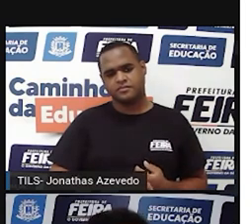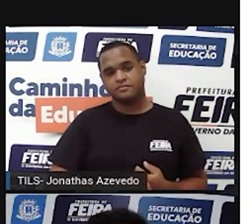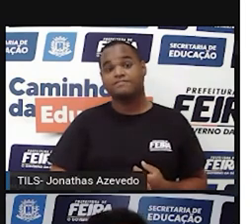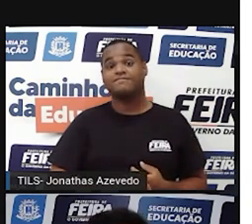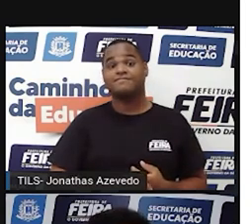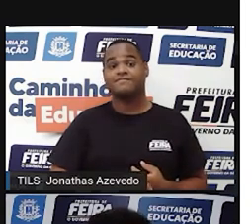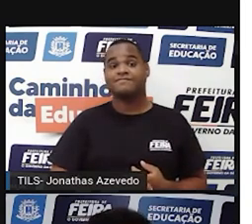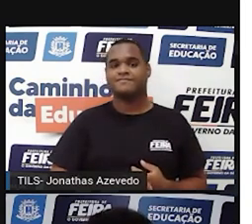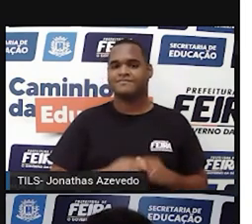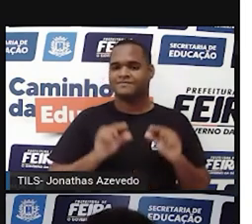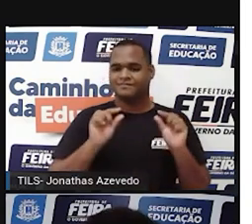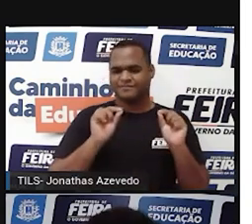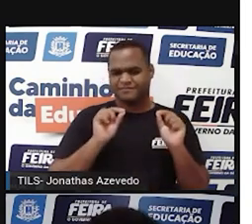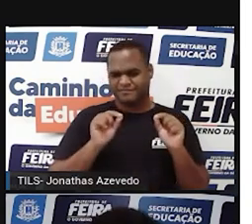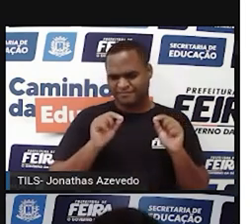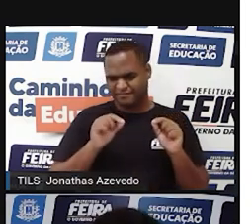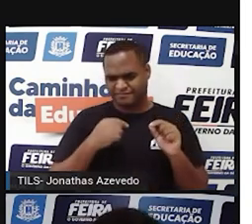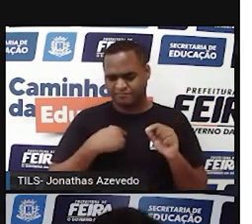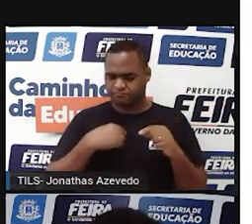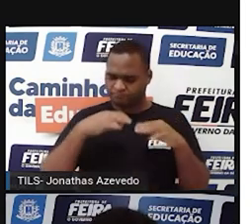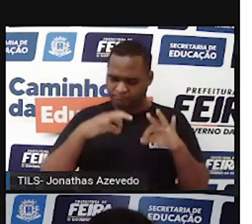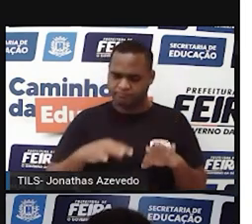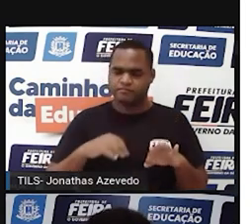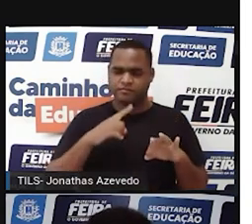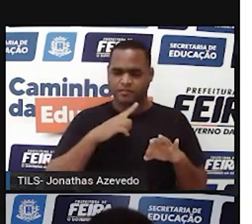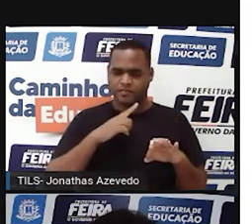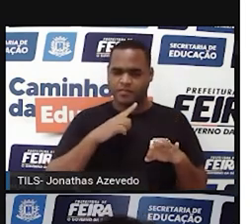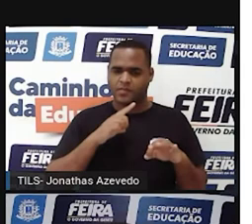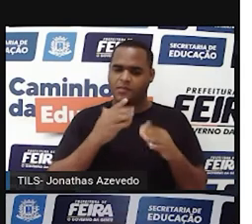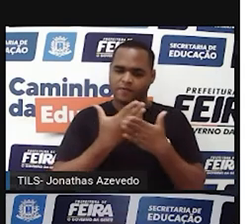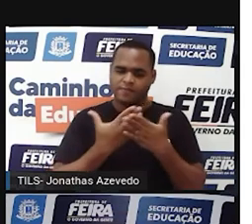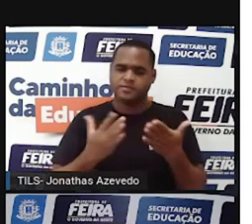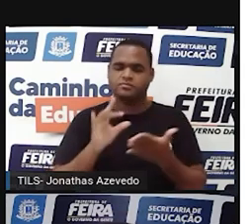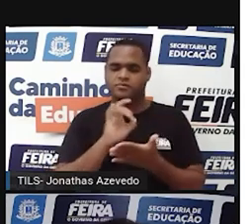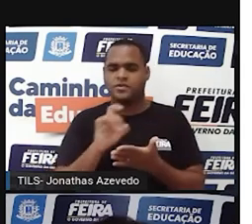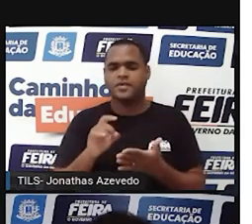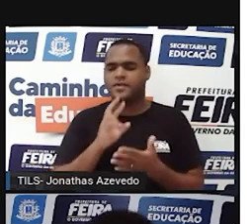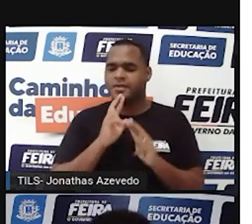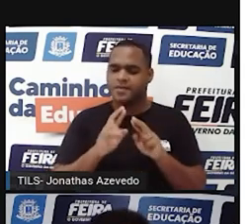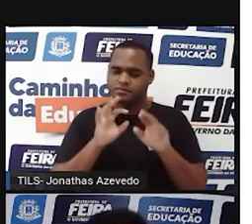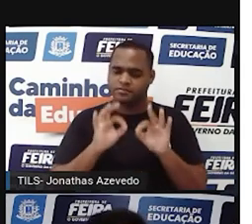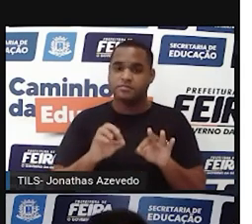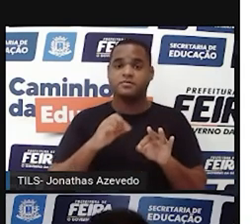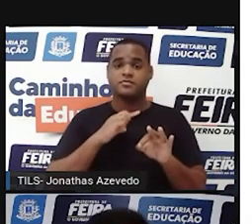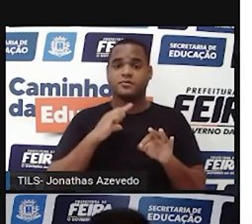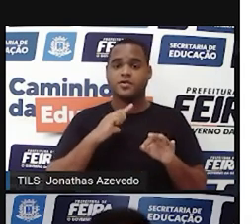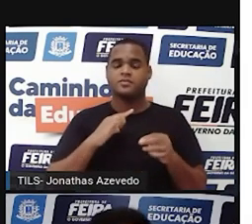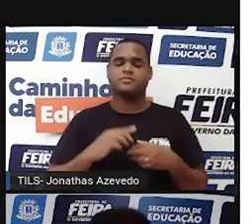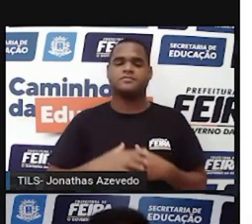Opa! Bom, eu tenho certeza, né, que você respondeu, né,